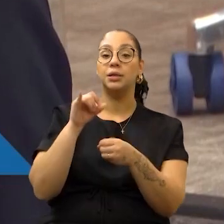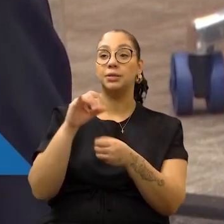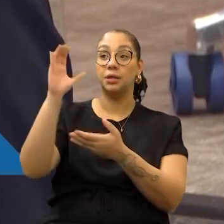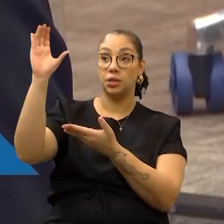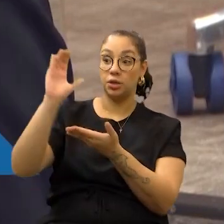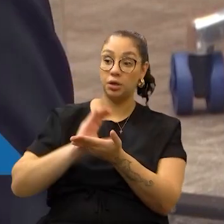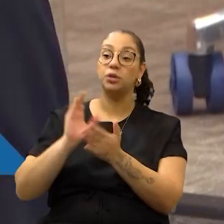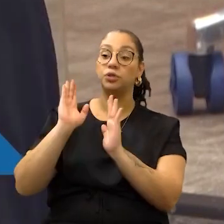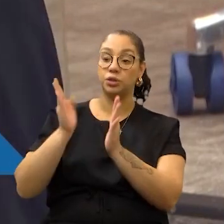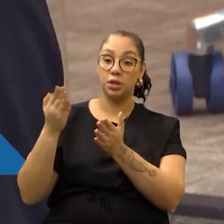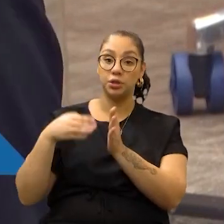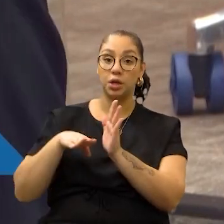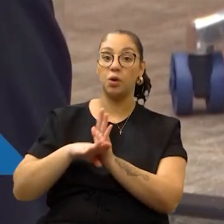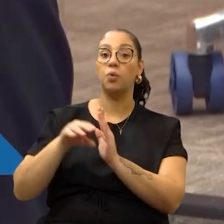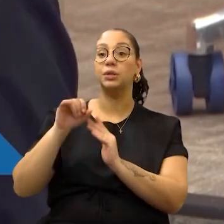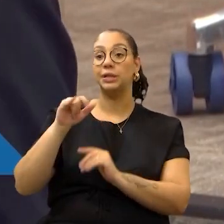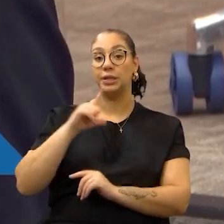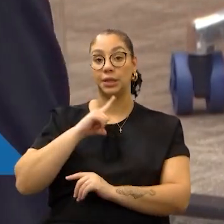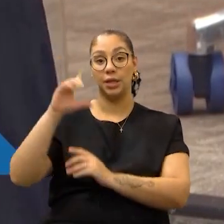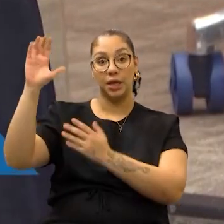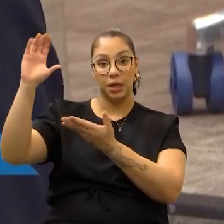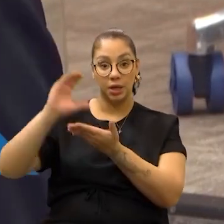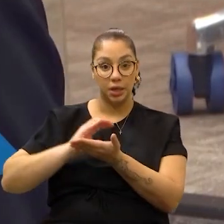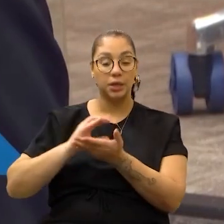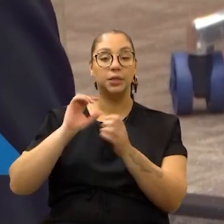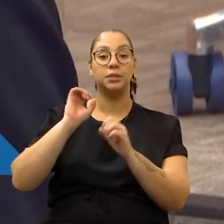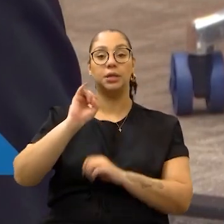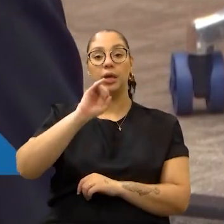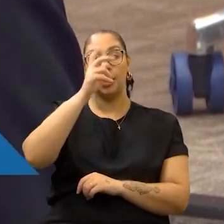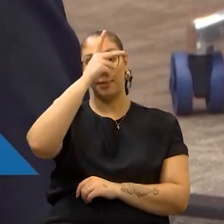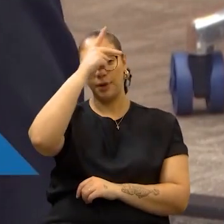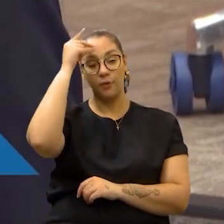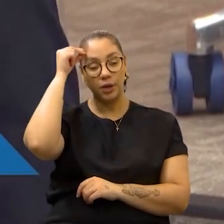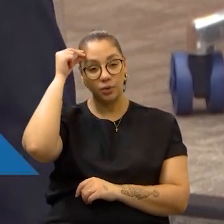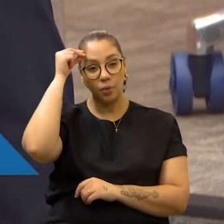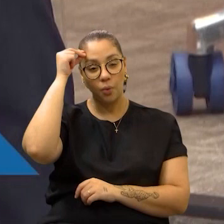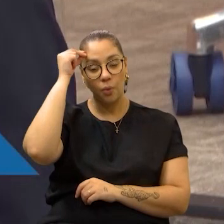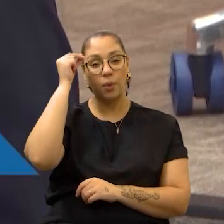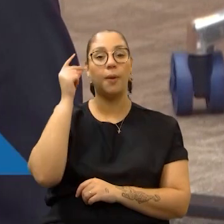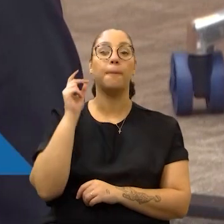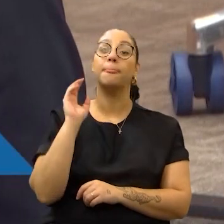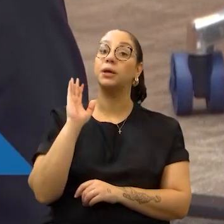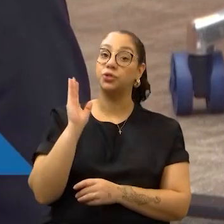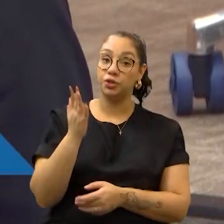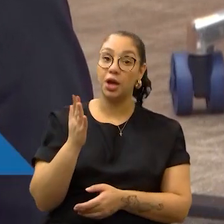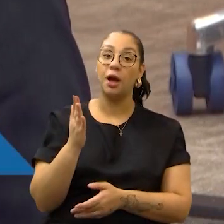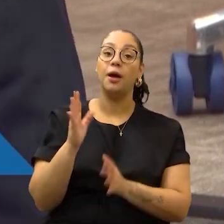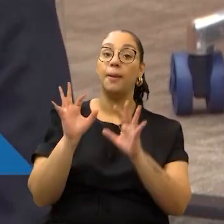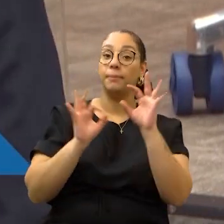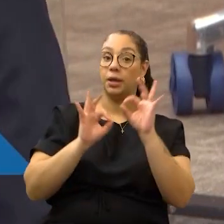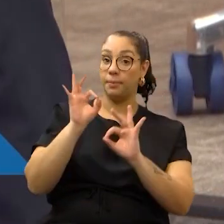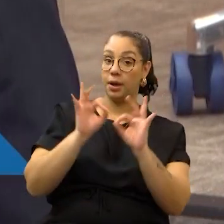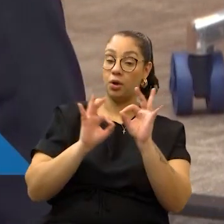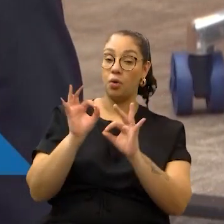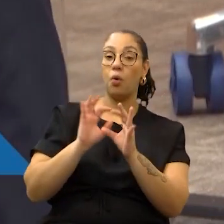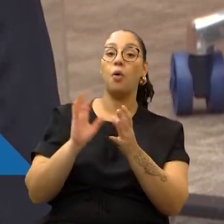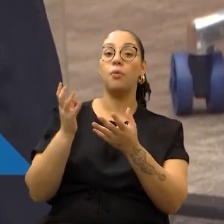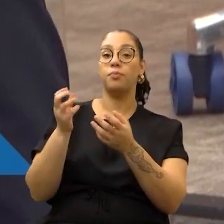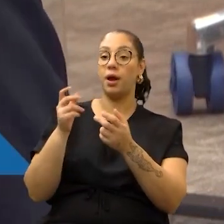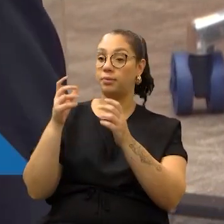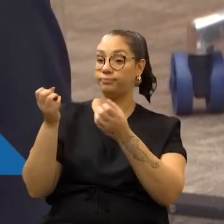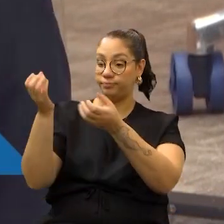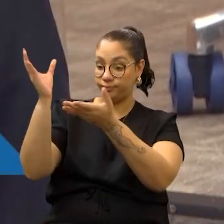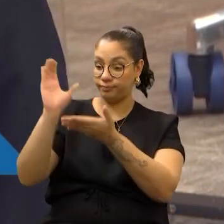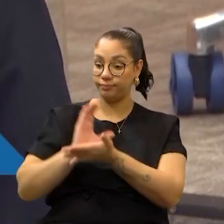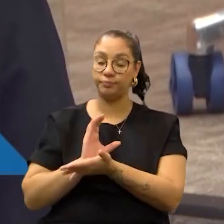municipal se os recursos já chegaram, se os recursos virão, se a prefeitura já se se candidatou, se